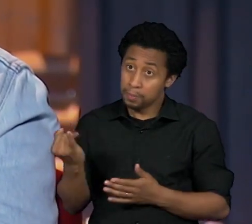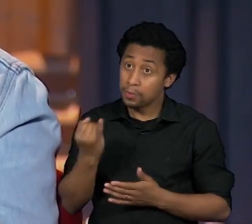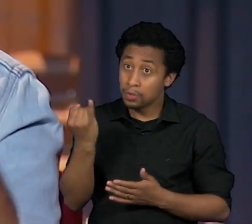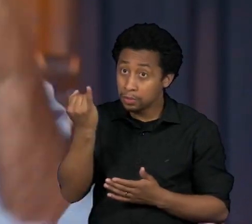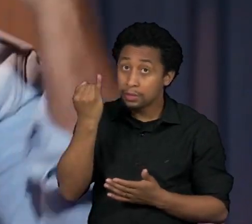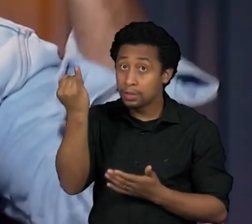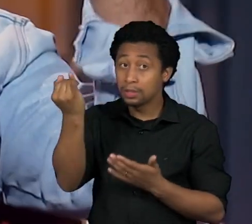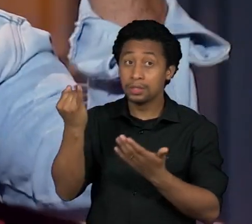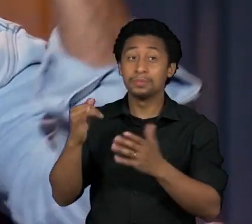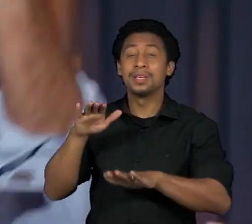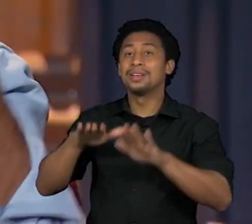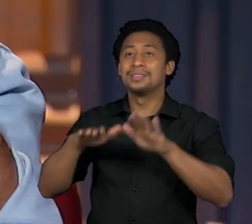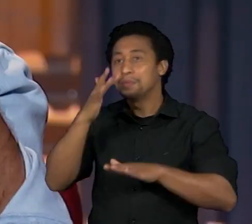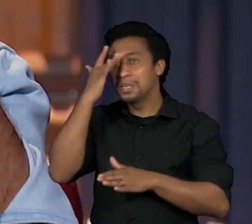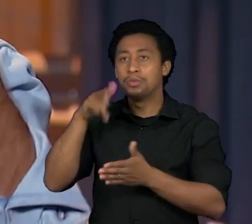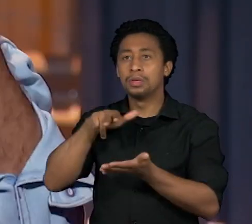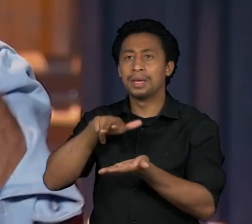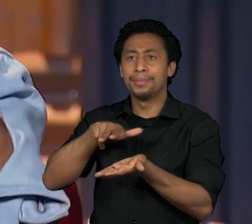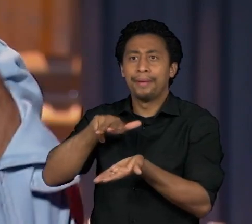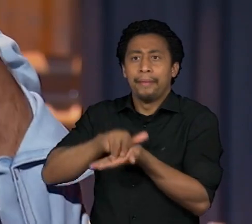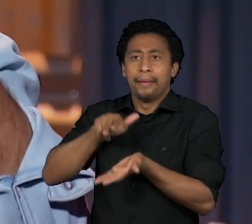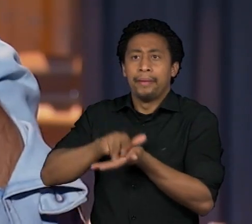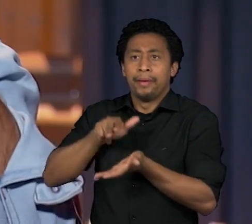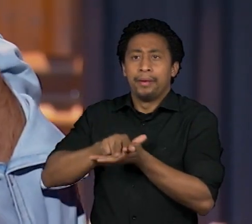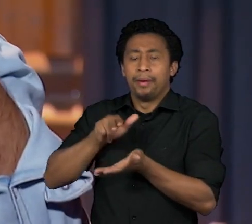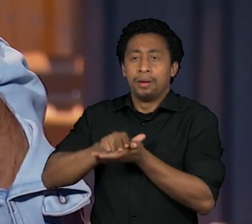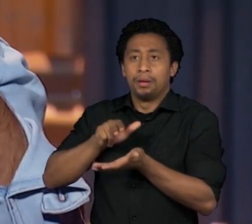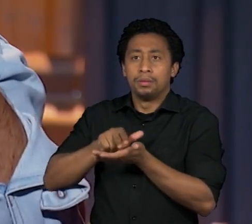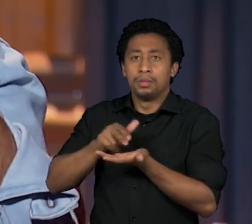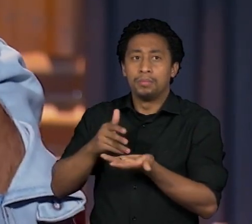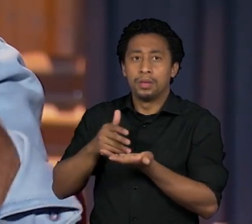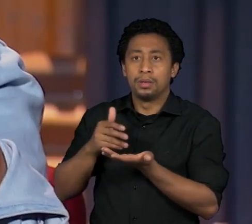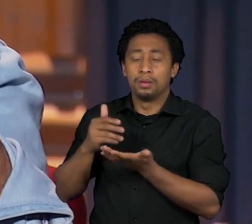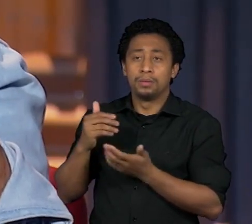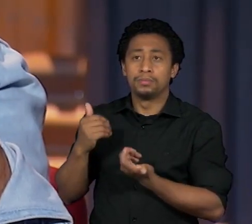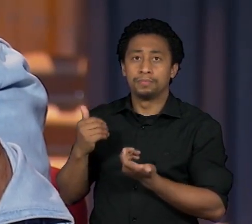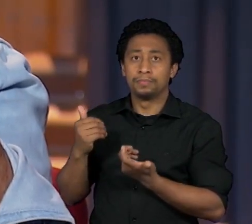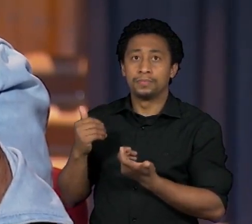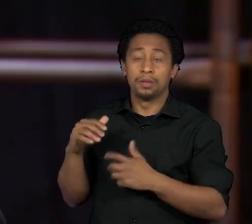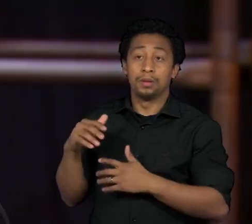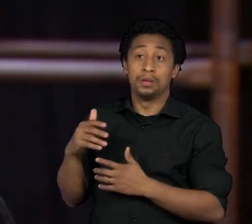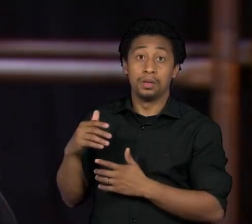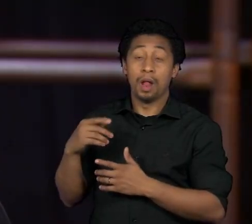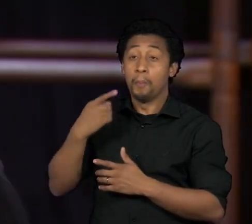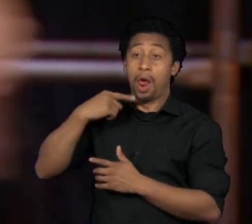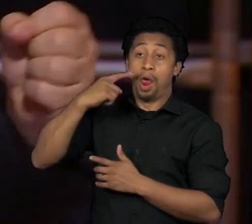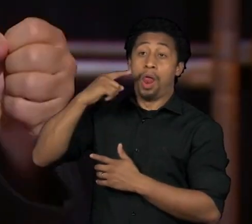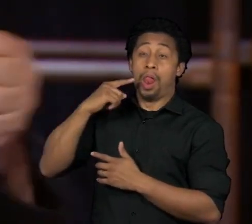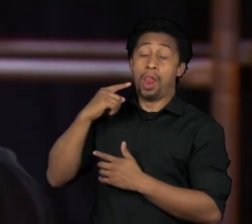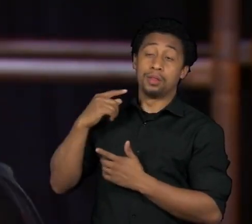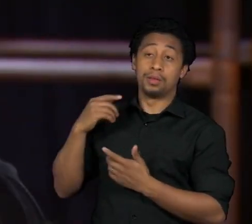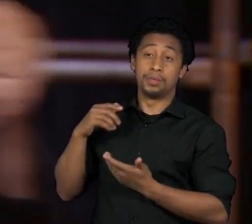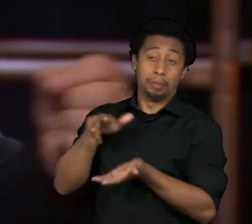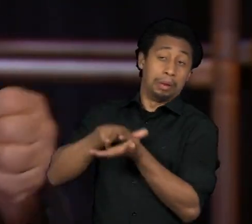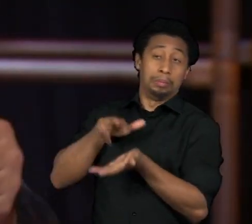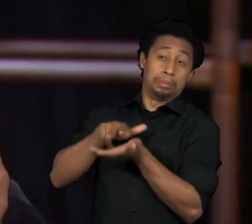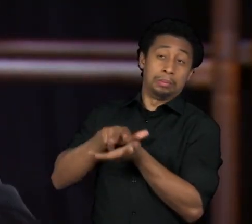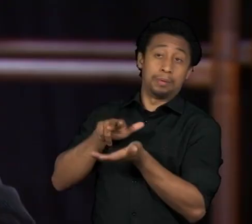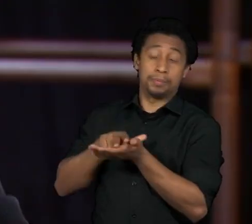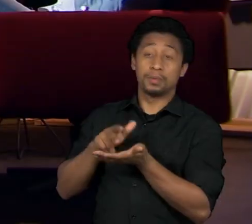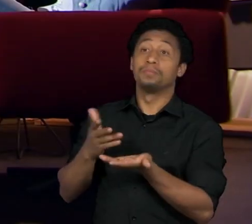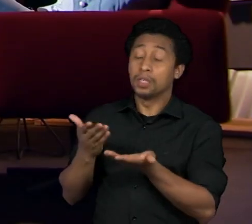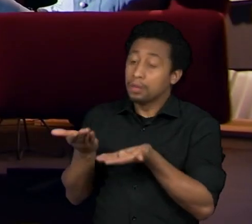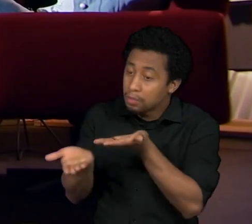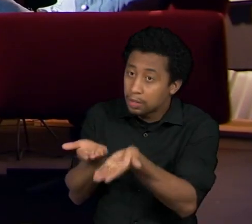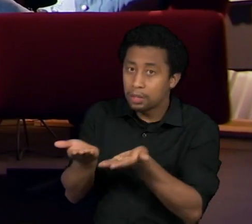caso como epilepsia, porque aquele excesso de sincronia fica atenuado, mitigado. O excesso de sincronia cria aquelas contrações. Cria as